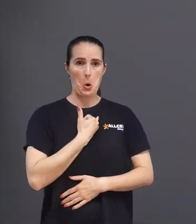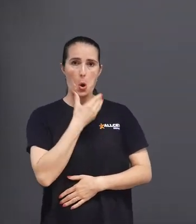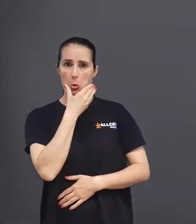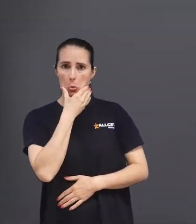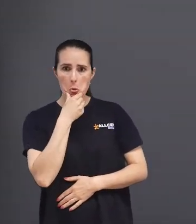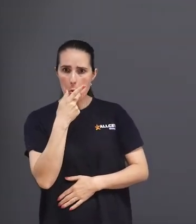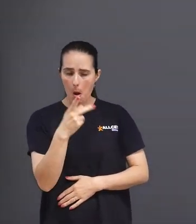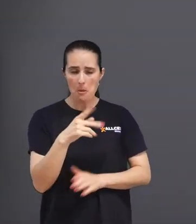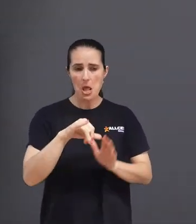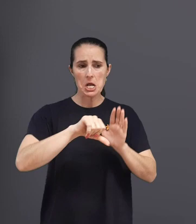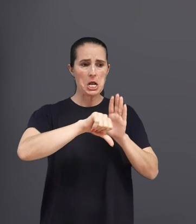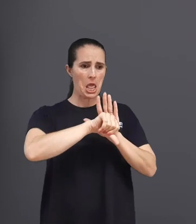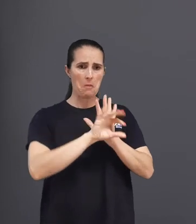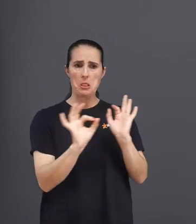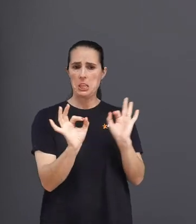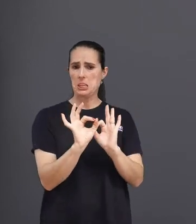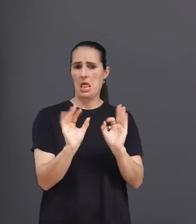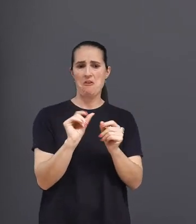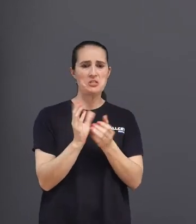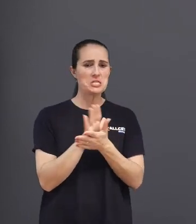tentando tirar minhas